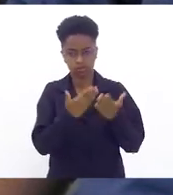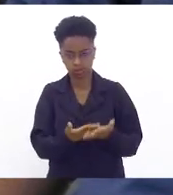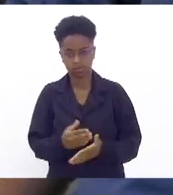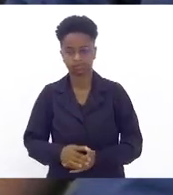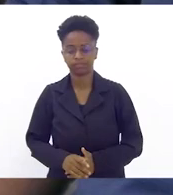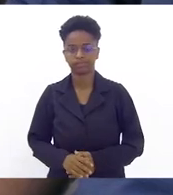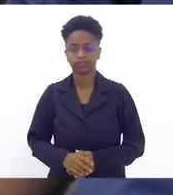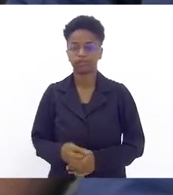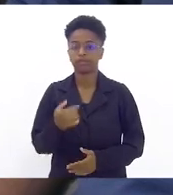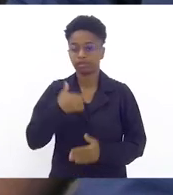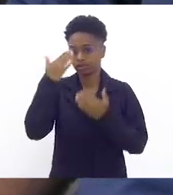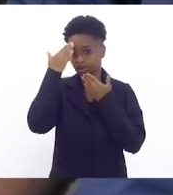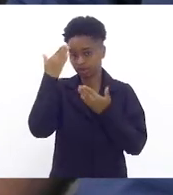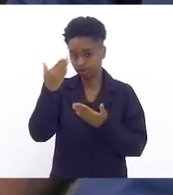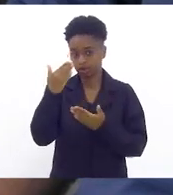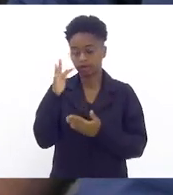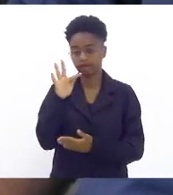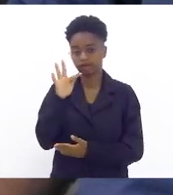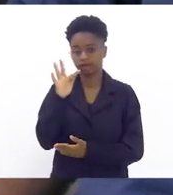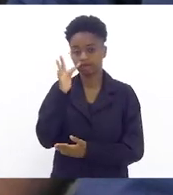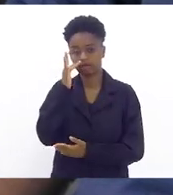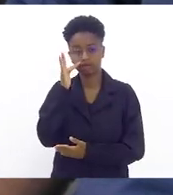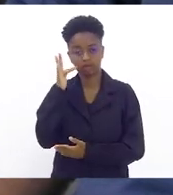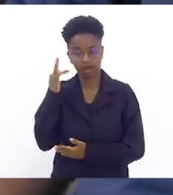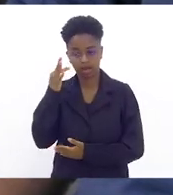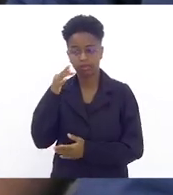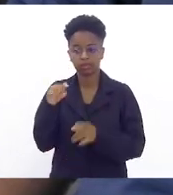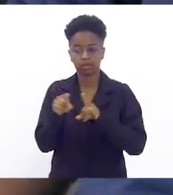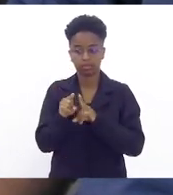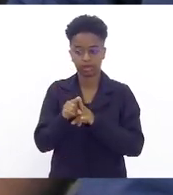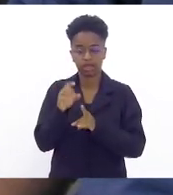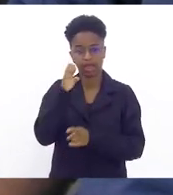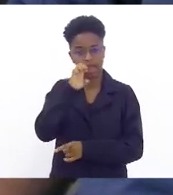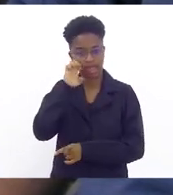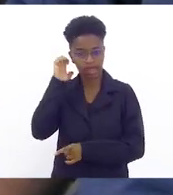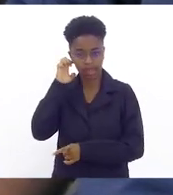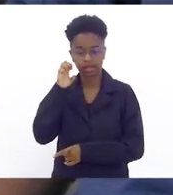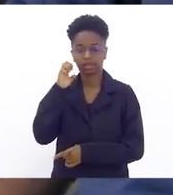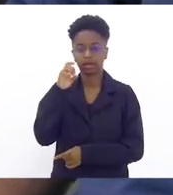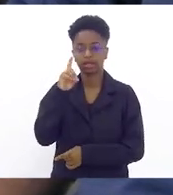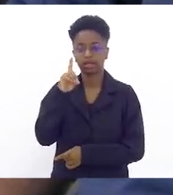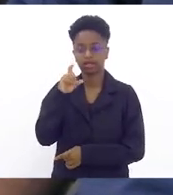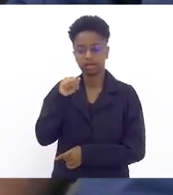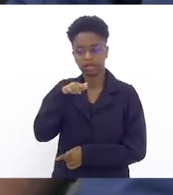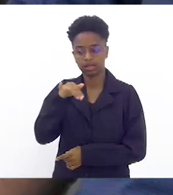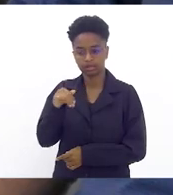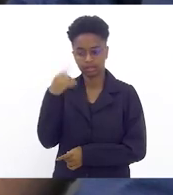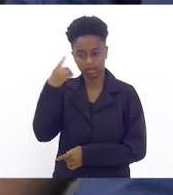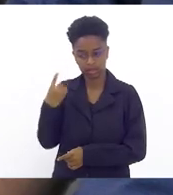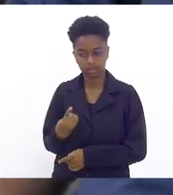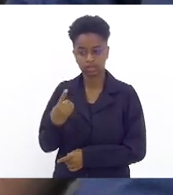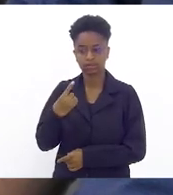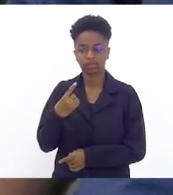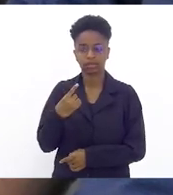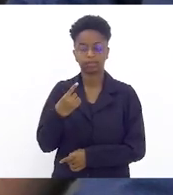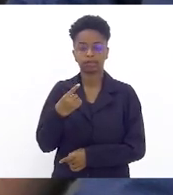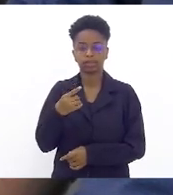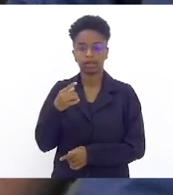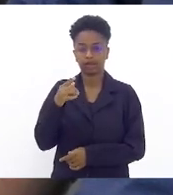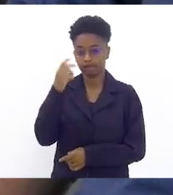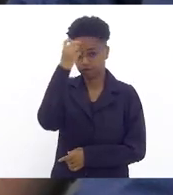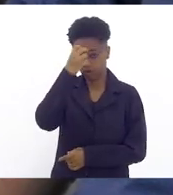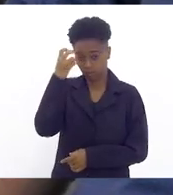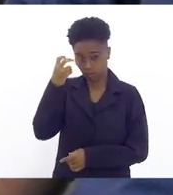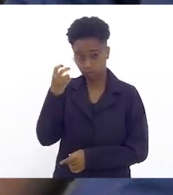agradecer o deputado Flávio Serafim a deputadas Érica takemoto Dani Monteiro Dani Balbi Verônica Lima